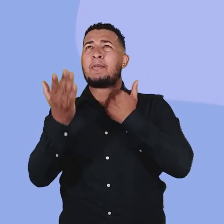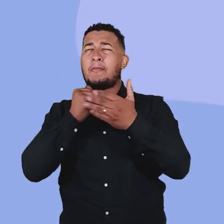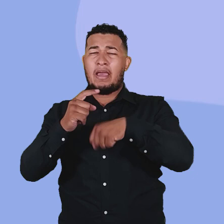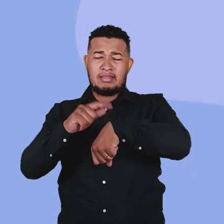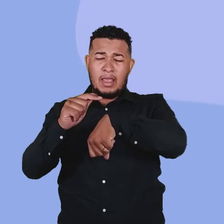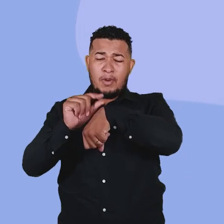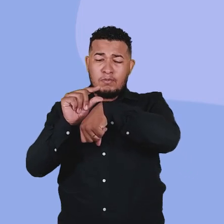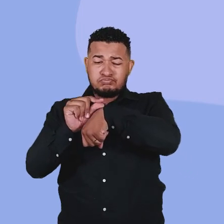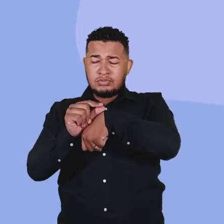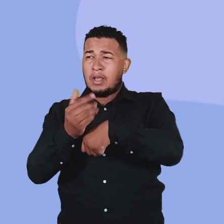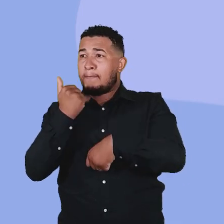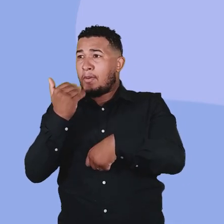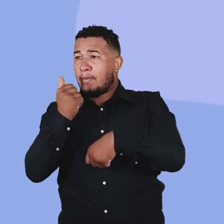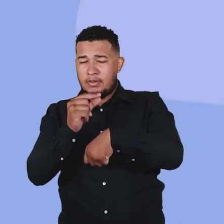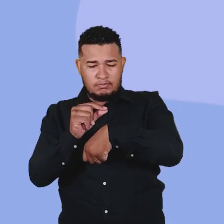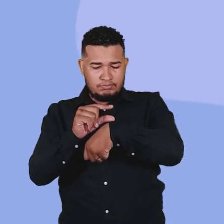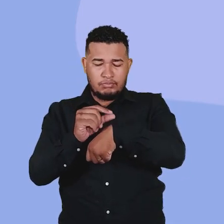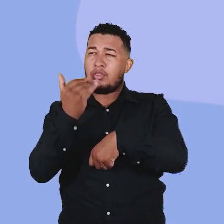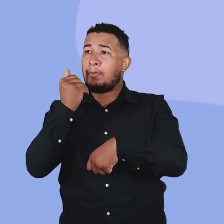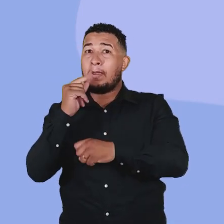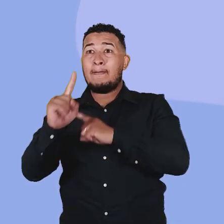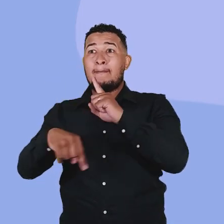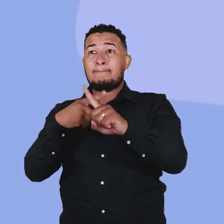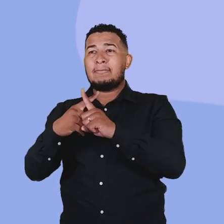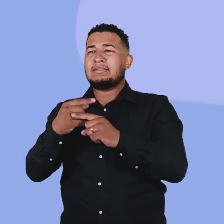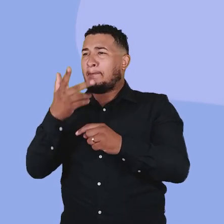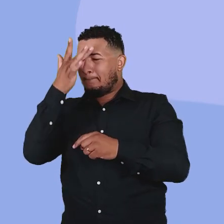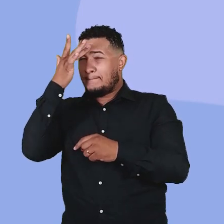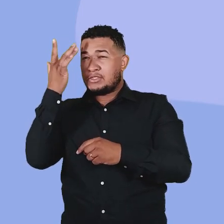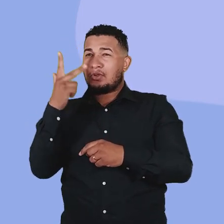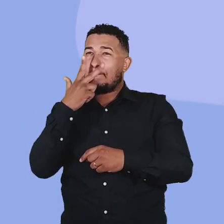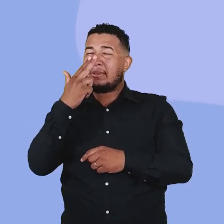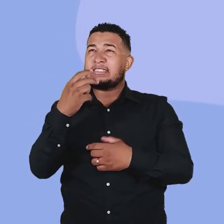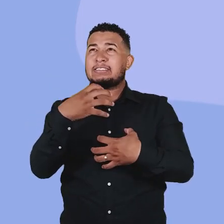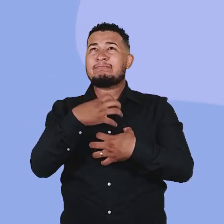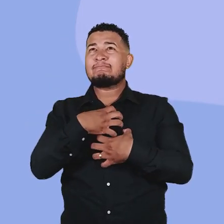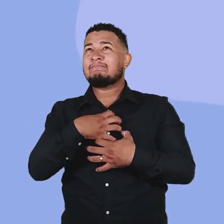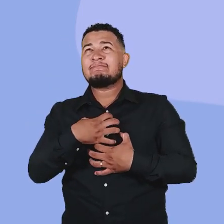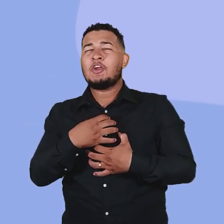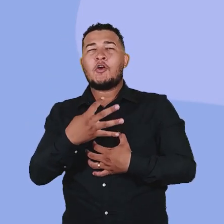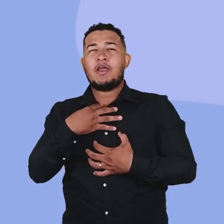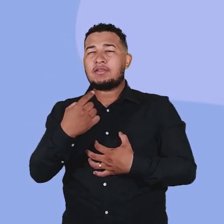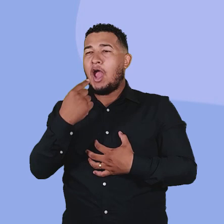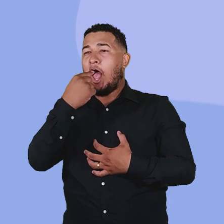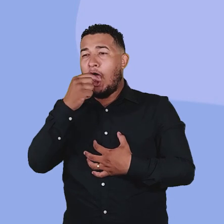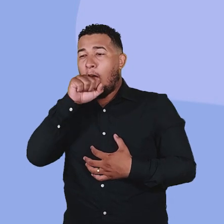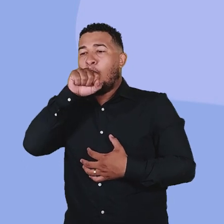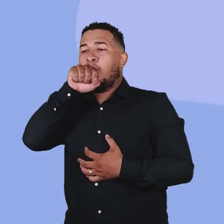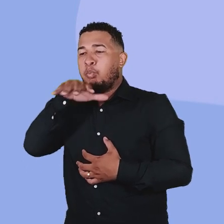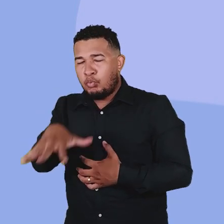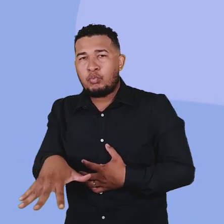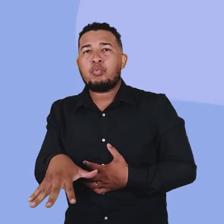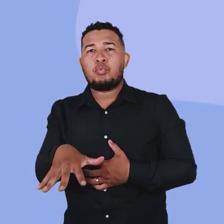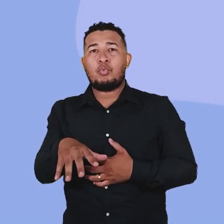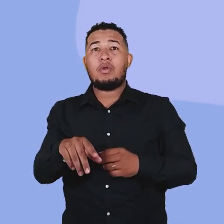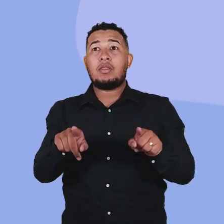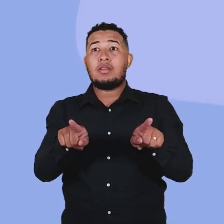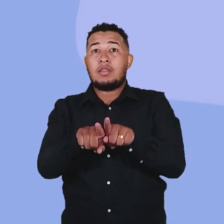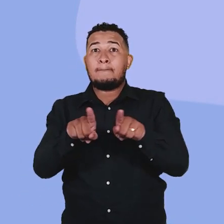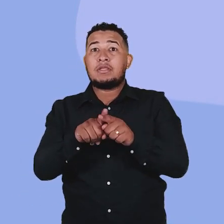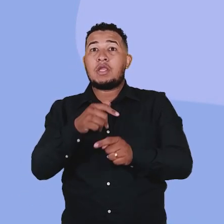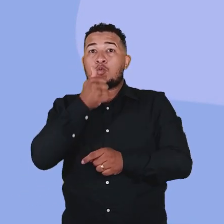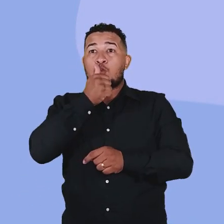alimento num curto espaço de tempo, seguido de vômitos induzidos, uso de laxantes e diuréticos,